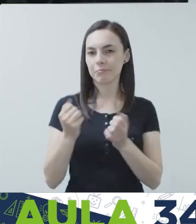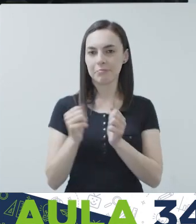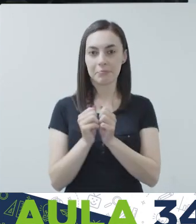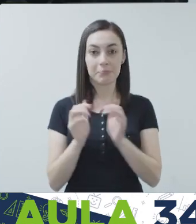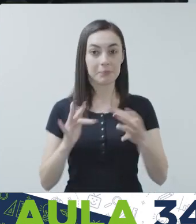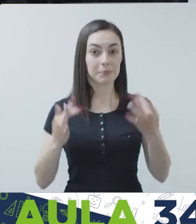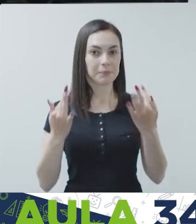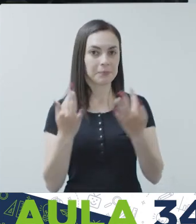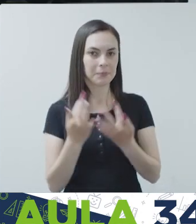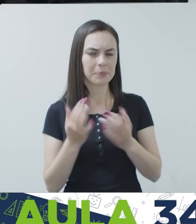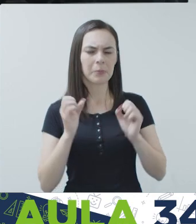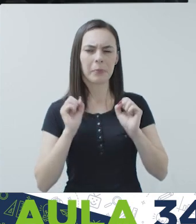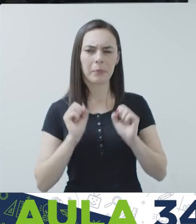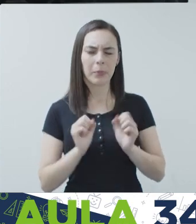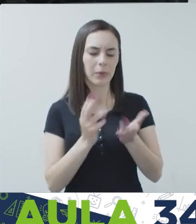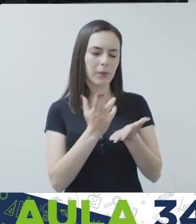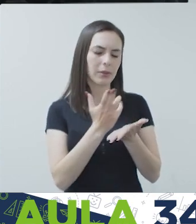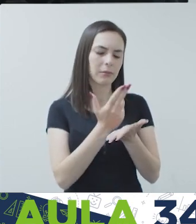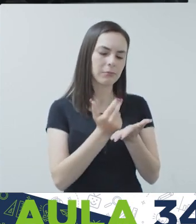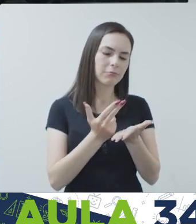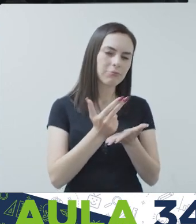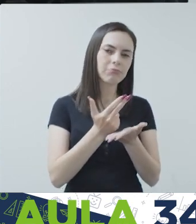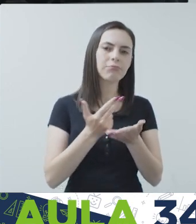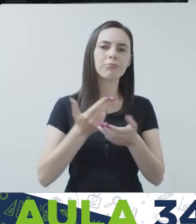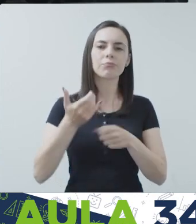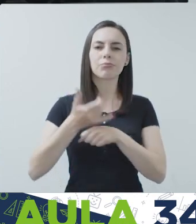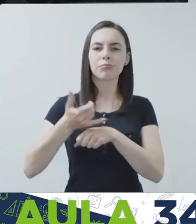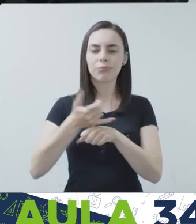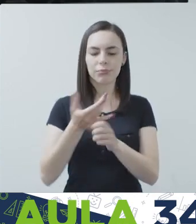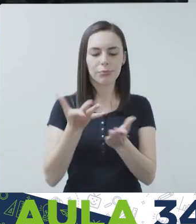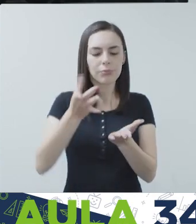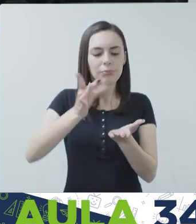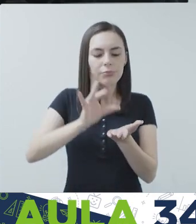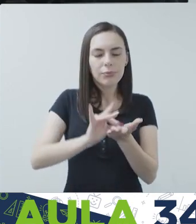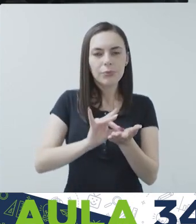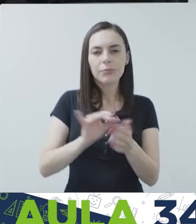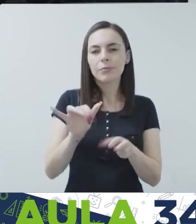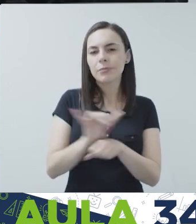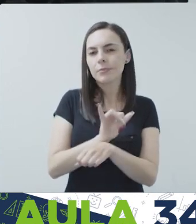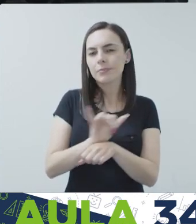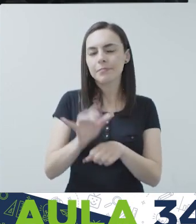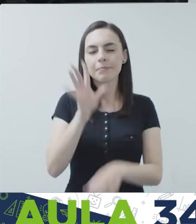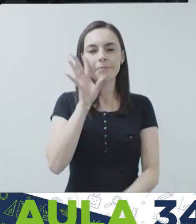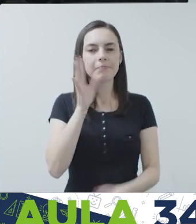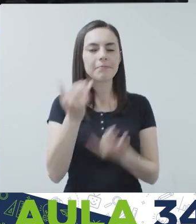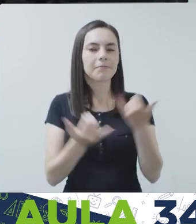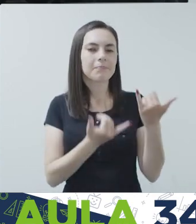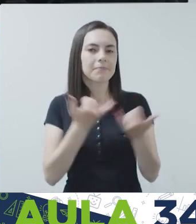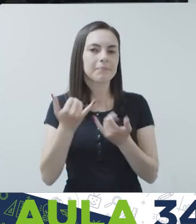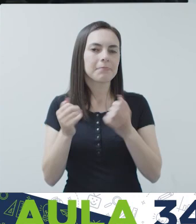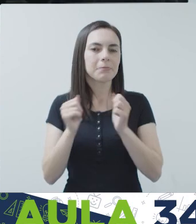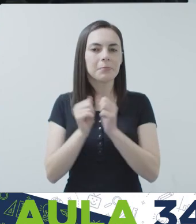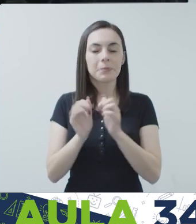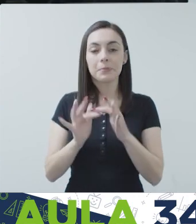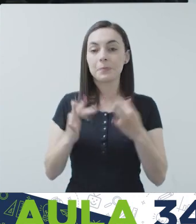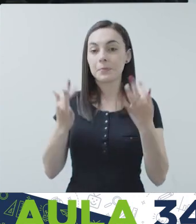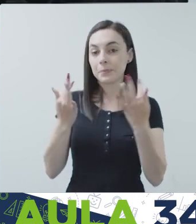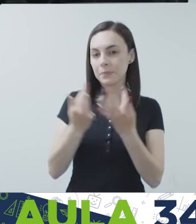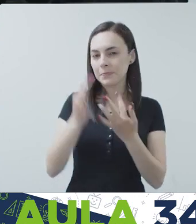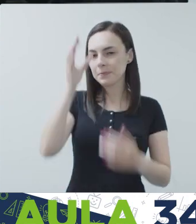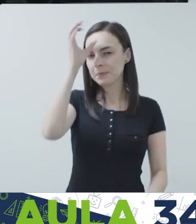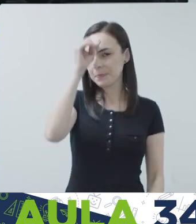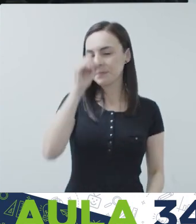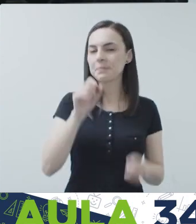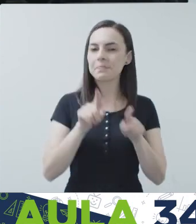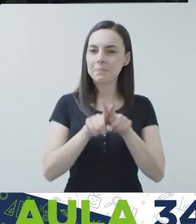família. Desenhem, colhem objetos, vejam aí uma forma bem legal de brincar juntos com a família e aprender